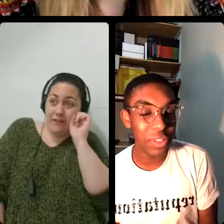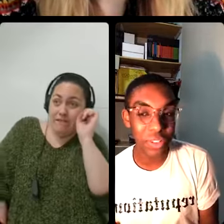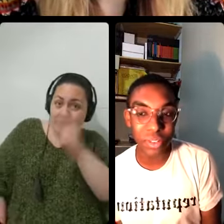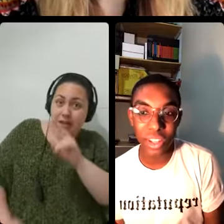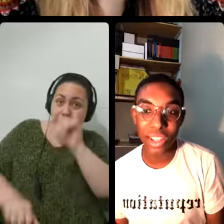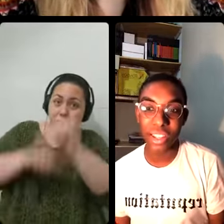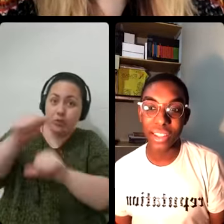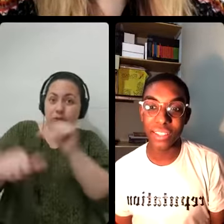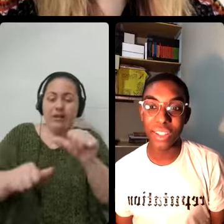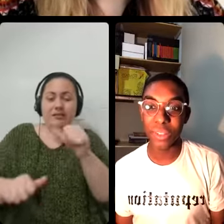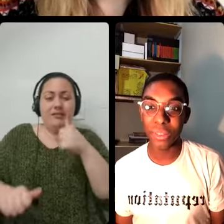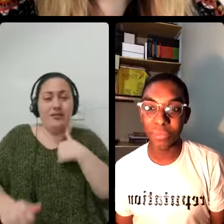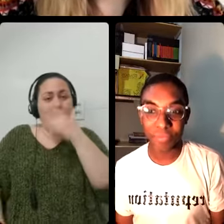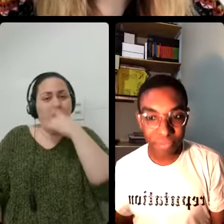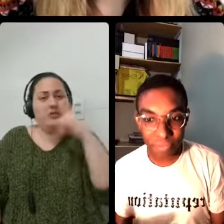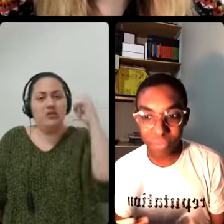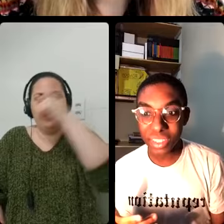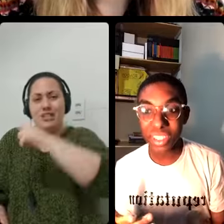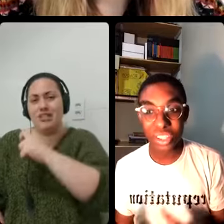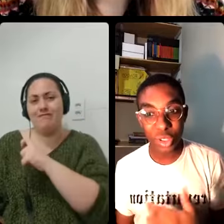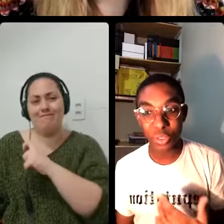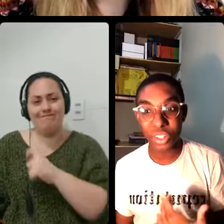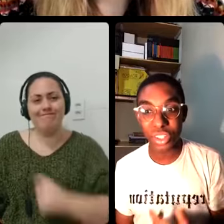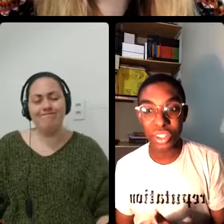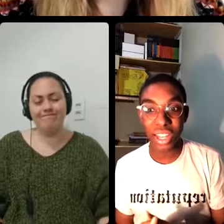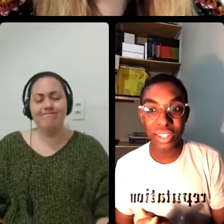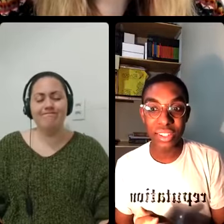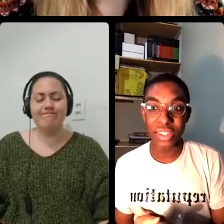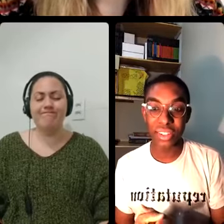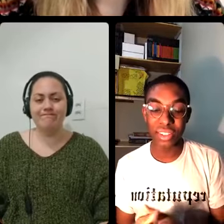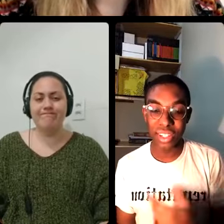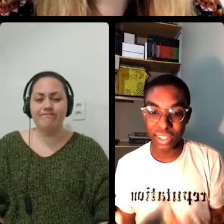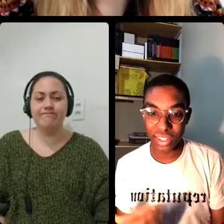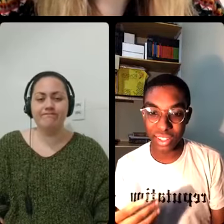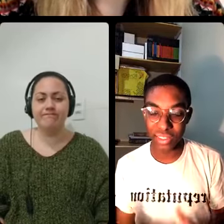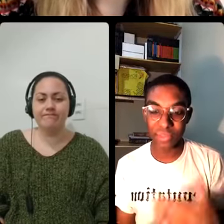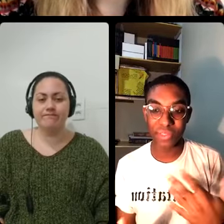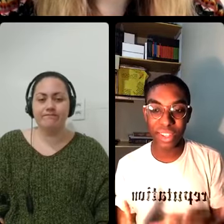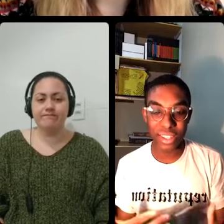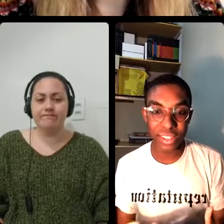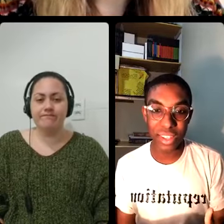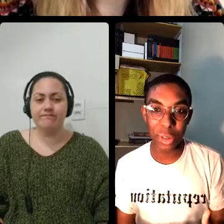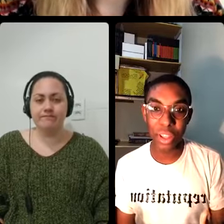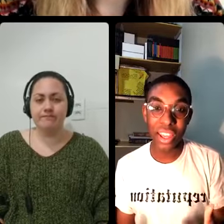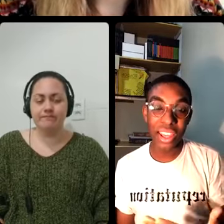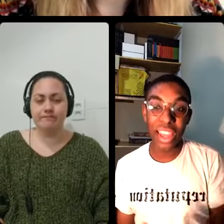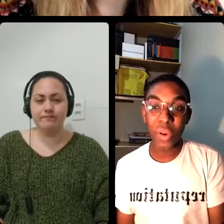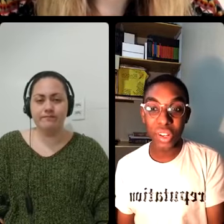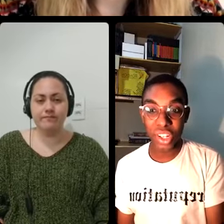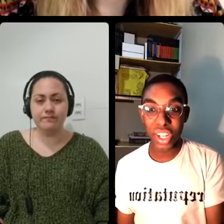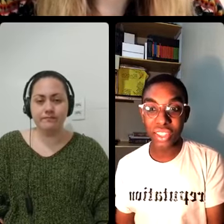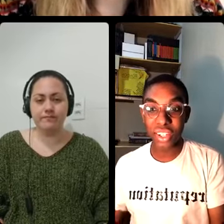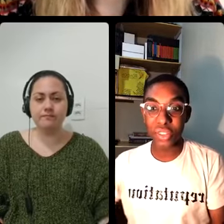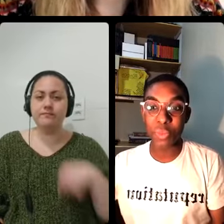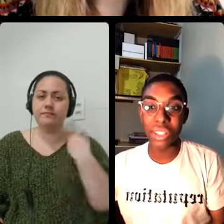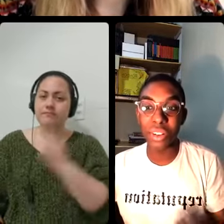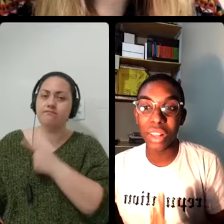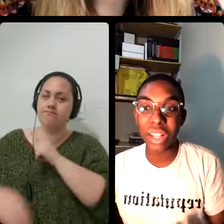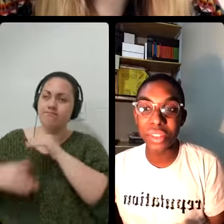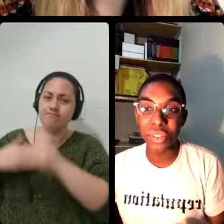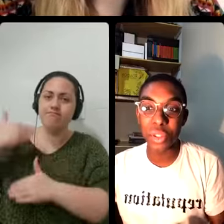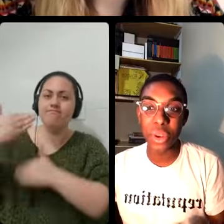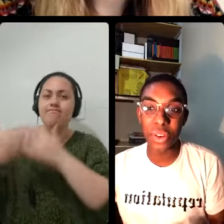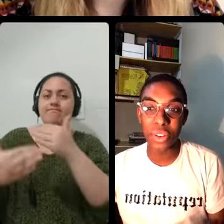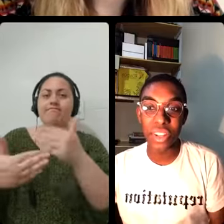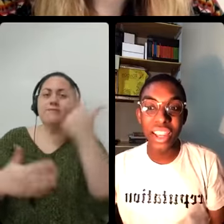muito difícil. Então, de novo, a gente está nesse ciclo. E aí, quando a gente entra nos